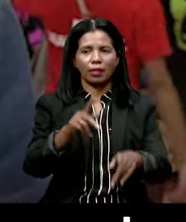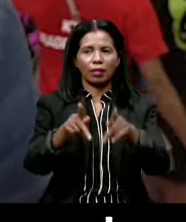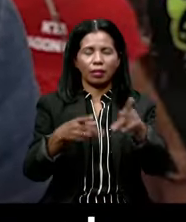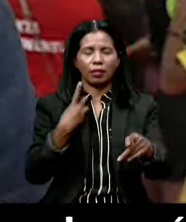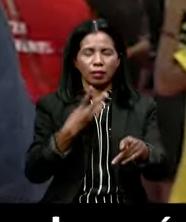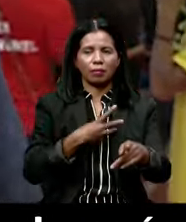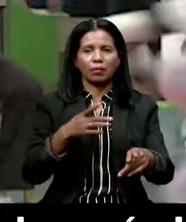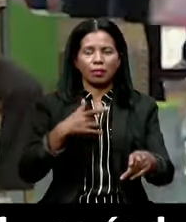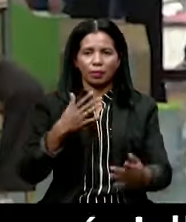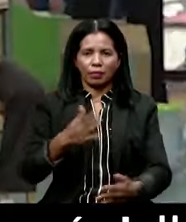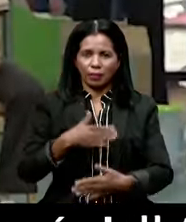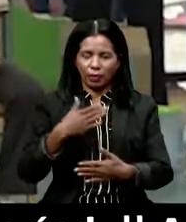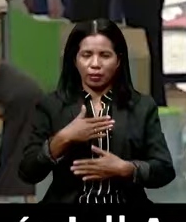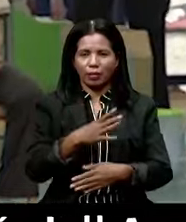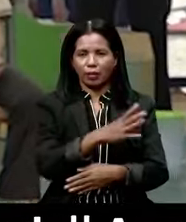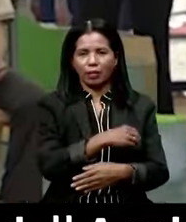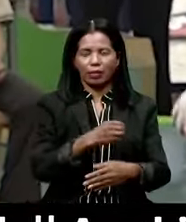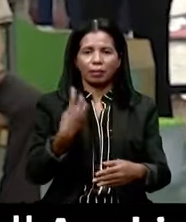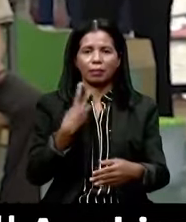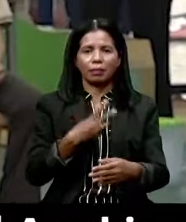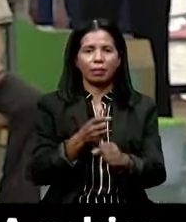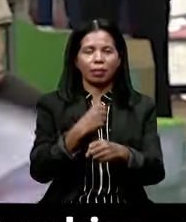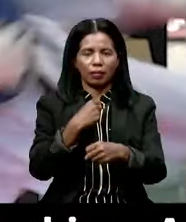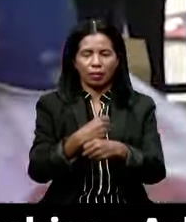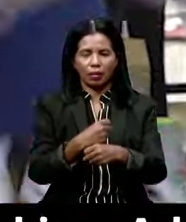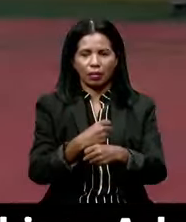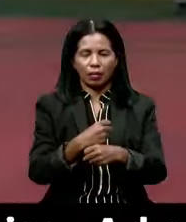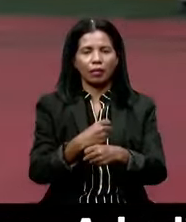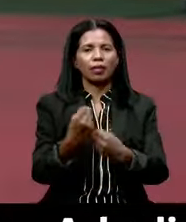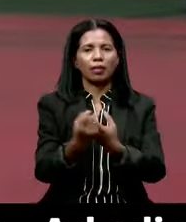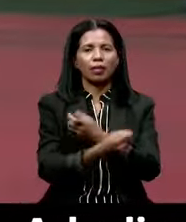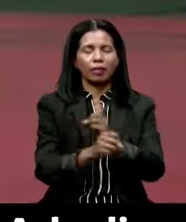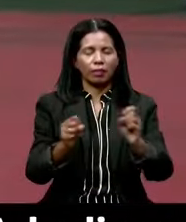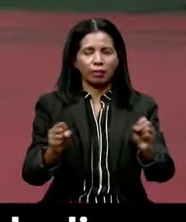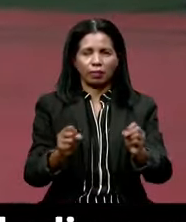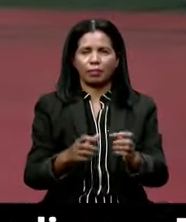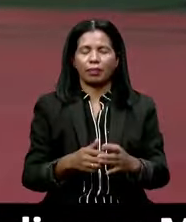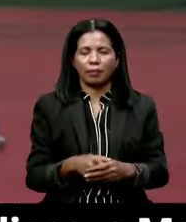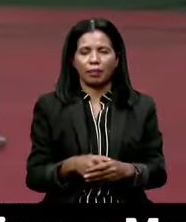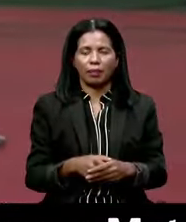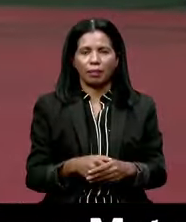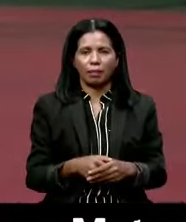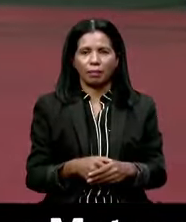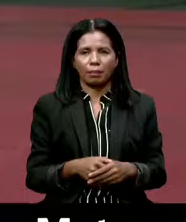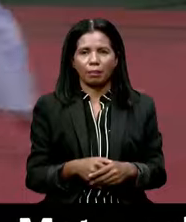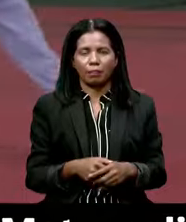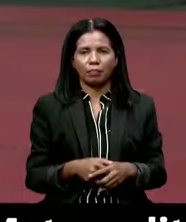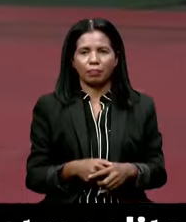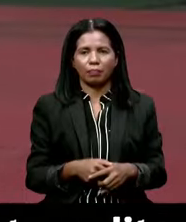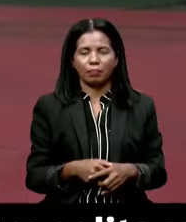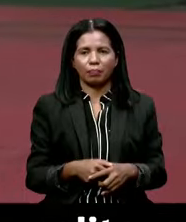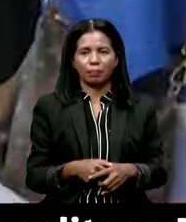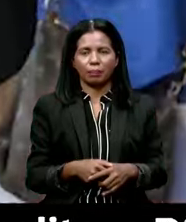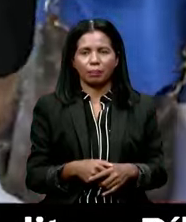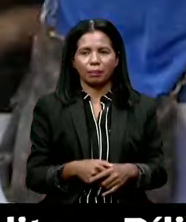nagadorok agesmida. E a Fátima Nessan, presidente da Federação Taekwondo Timor-Leste, agradece ao governo coreano, nebe apoio na Federação Taekwondo,